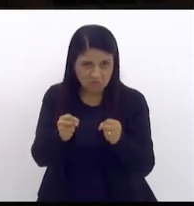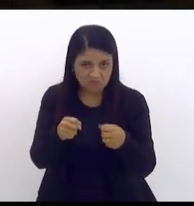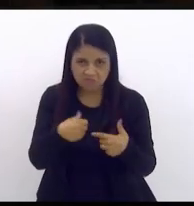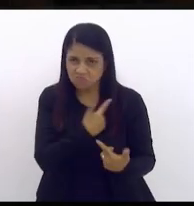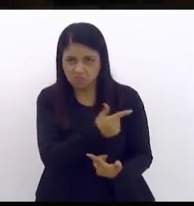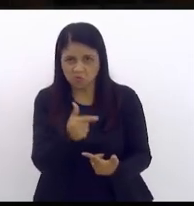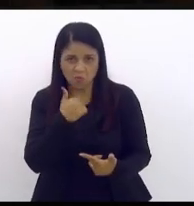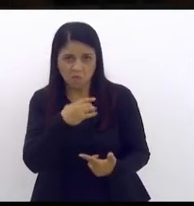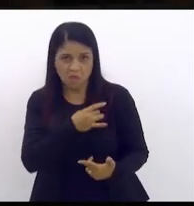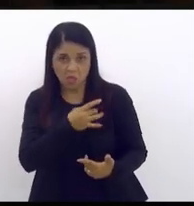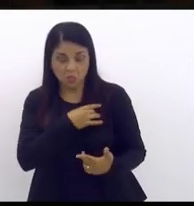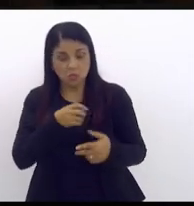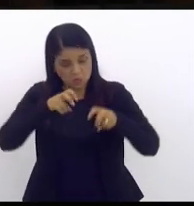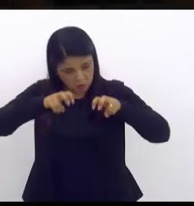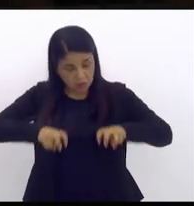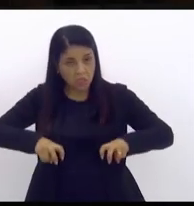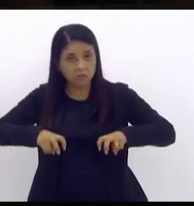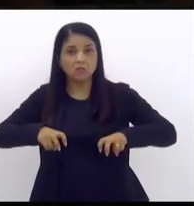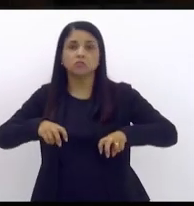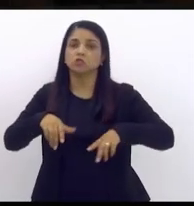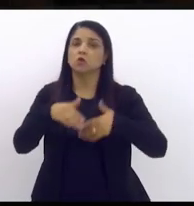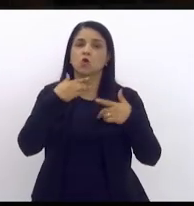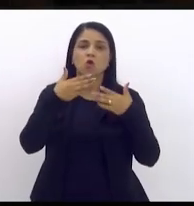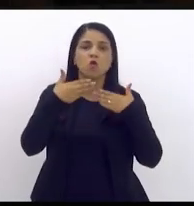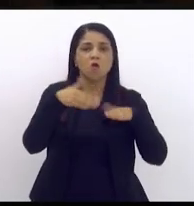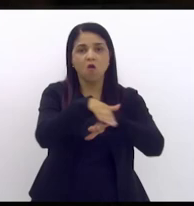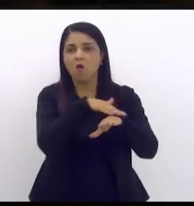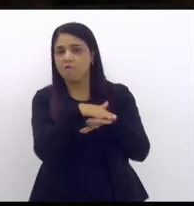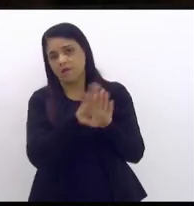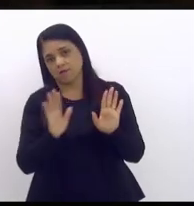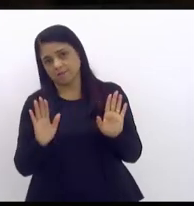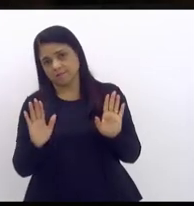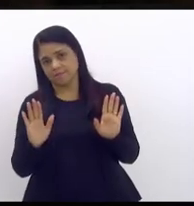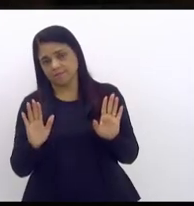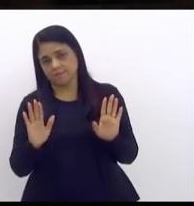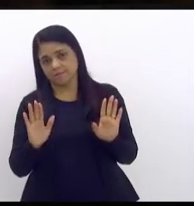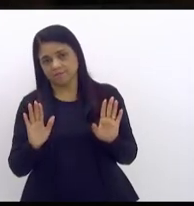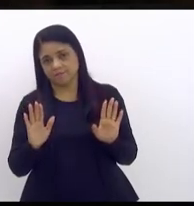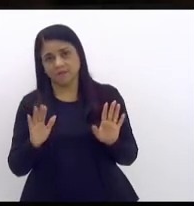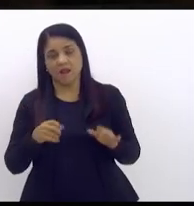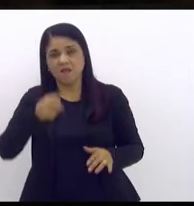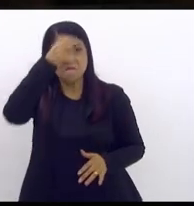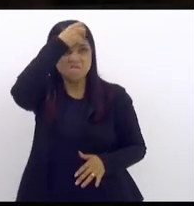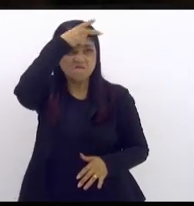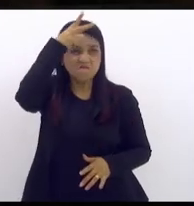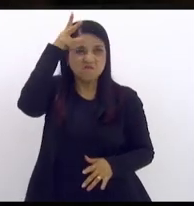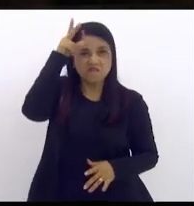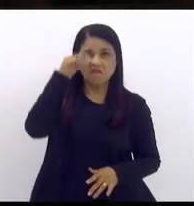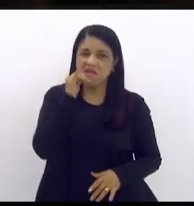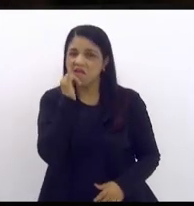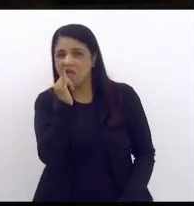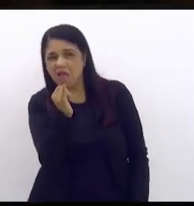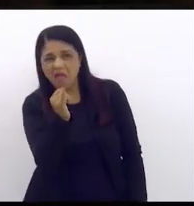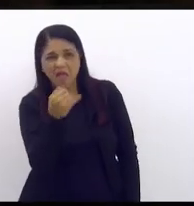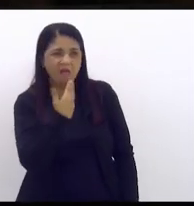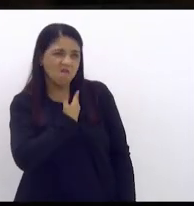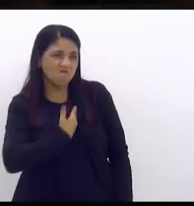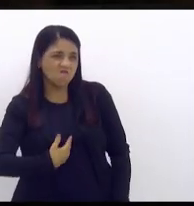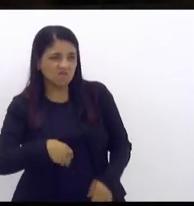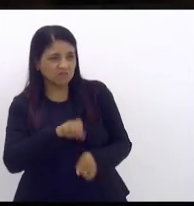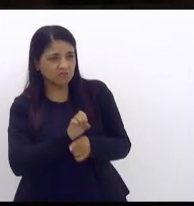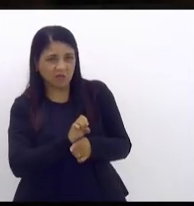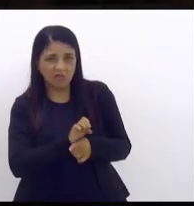bem do meu povo, eu sento na mesma mesa e a gente conversa. E a prefeitura não pode ficar nessa posição de dizer assim, ah, como o governo do Estado não